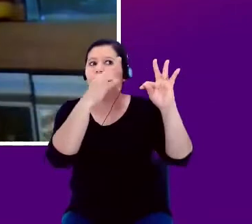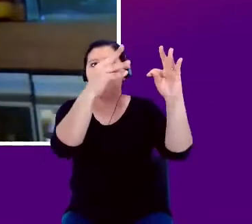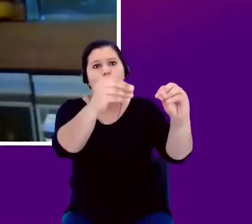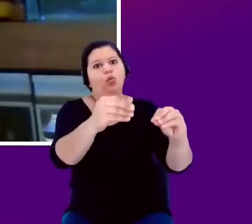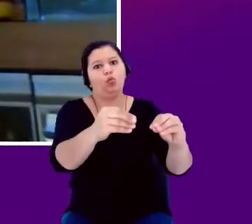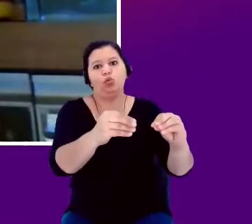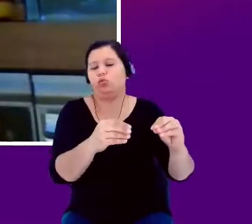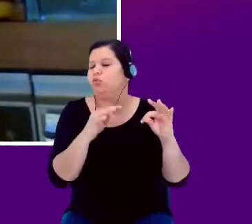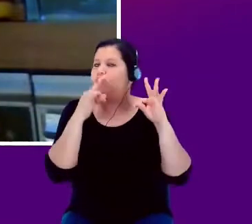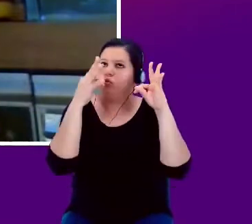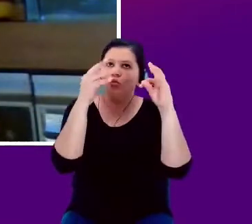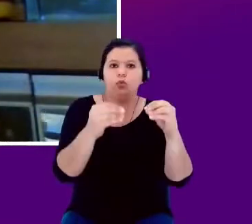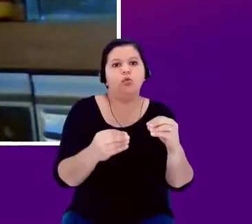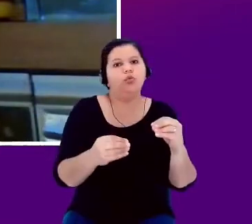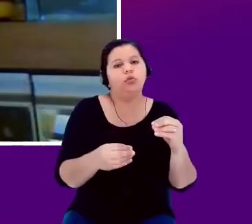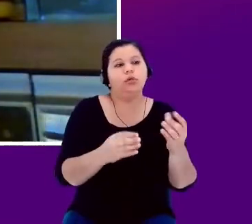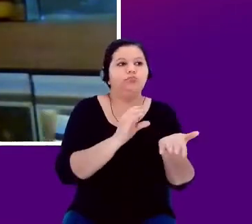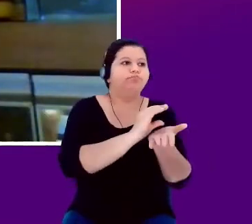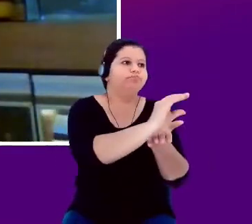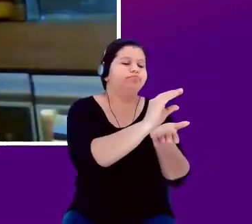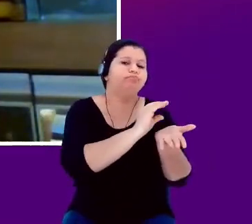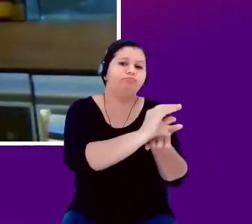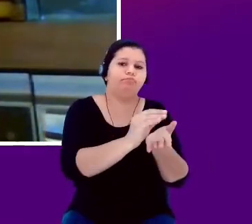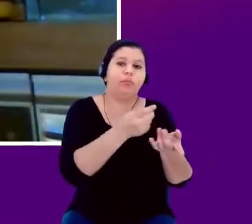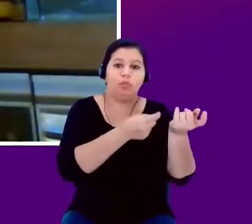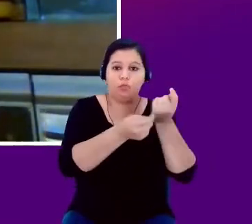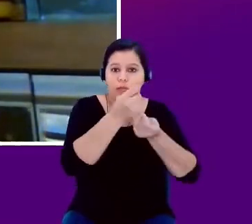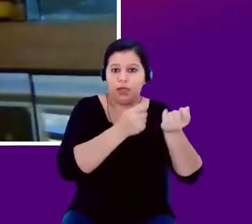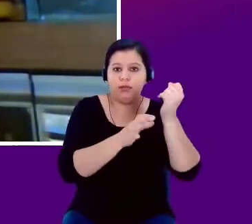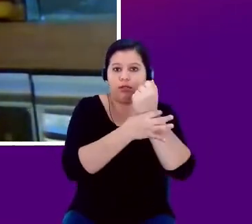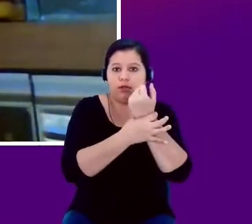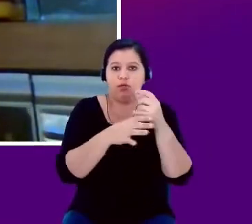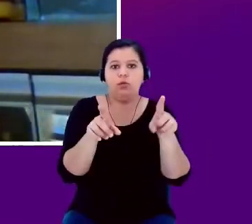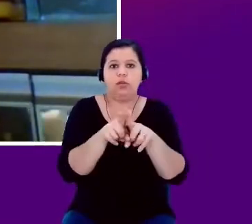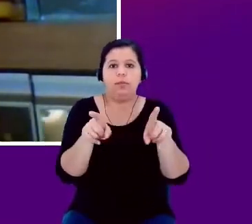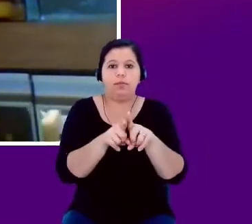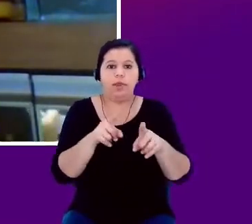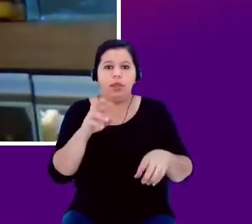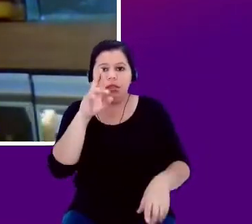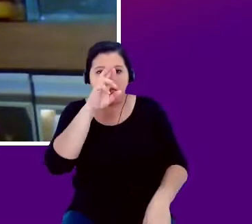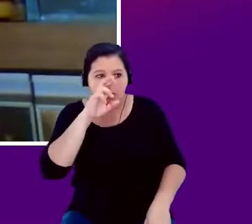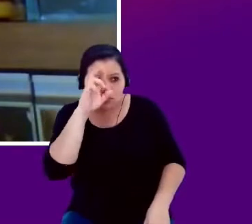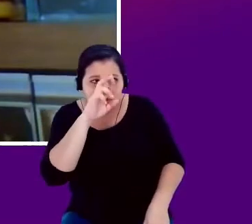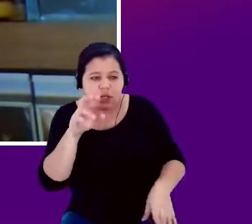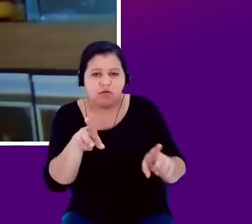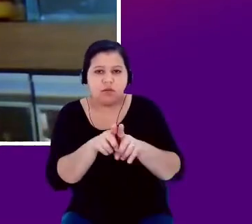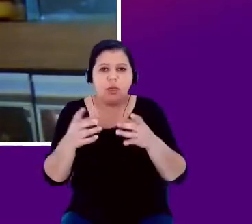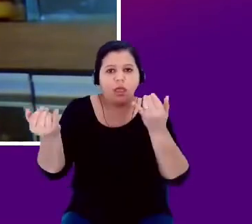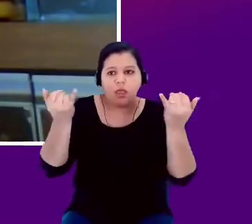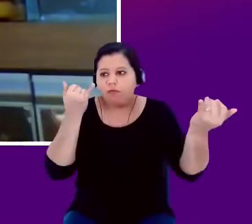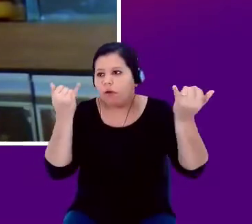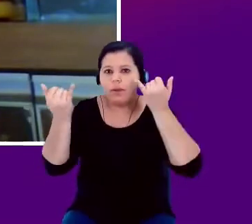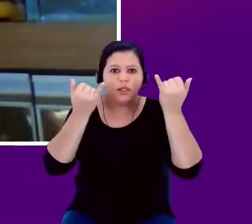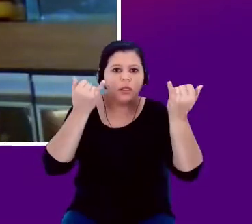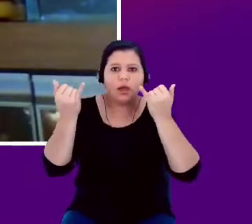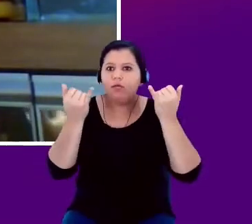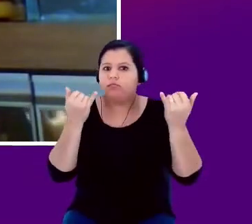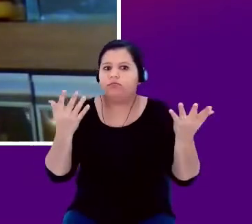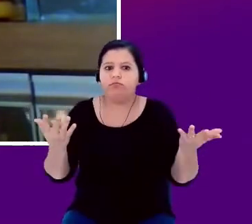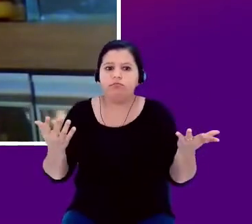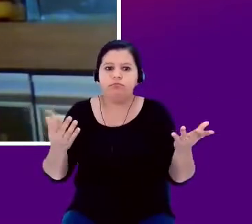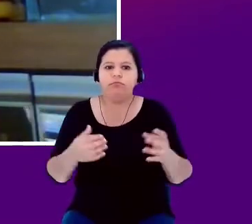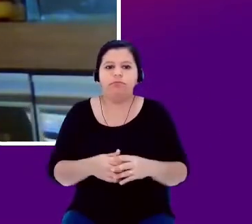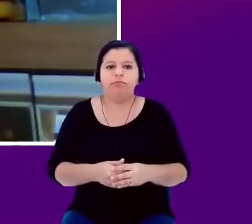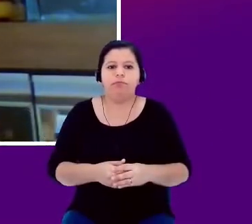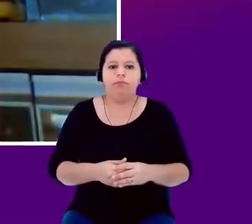todos aqueles que contribuíram. No mercado de seguros também se observa uma simetria de informação muito grande.